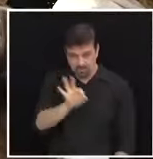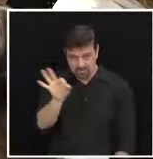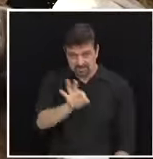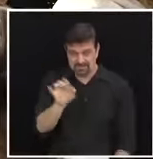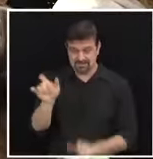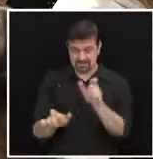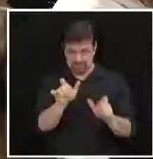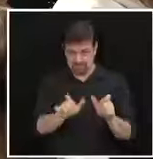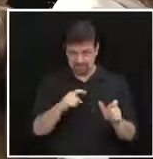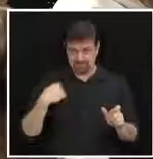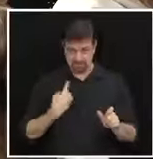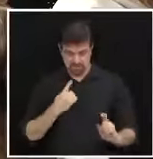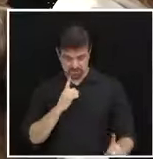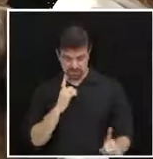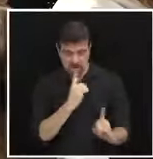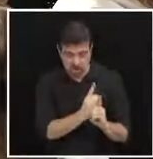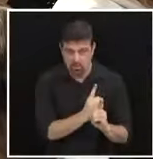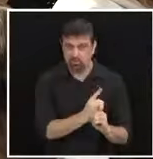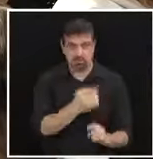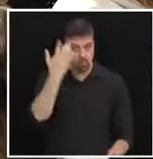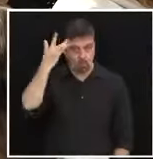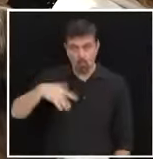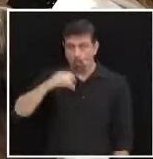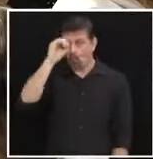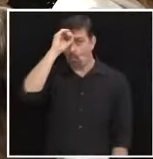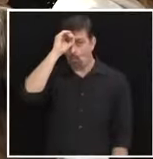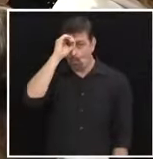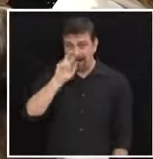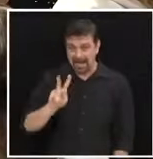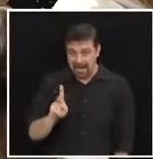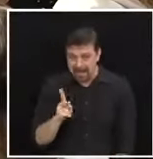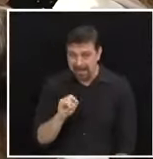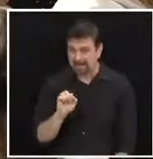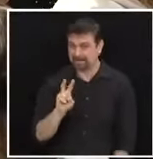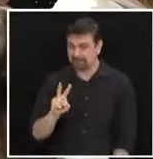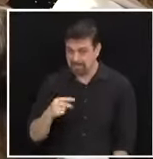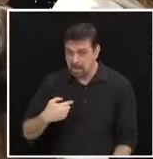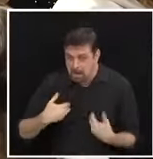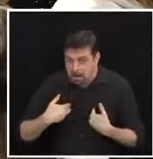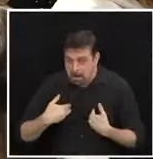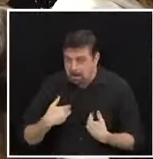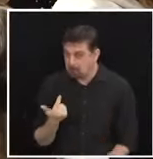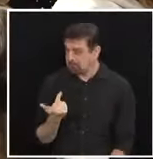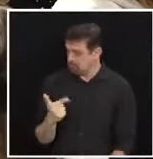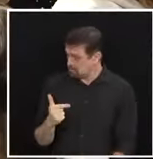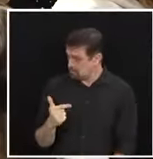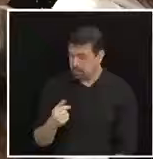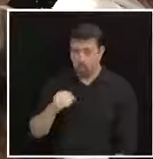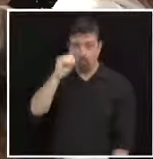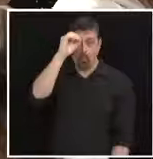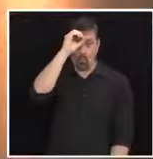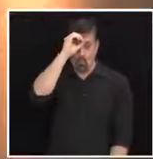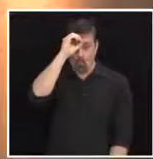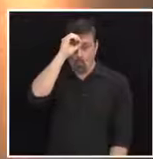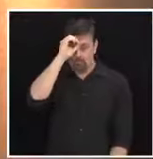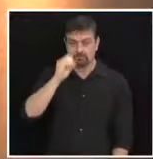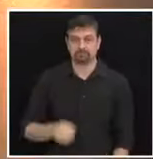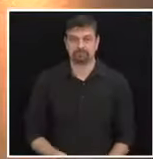gente detecta nas ruas não sabiam que eram portadores. É muito difícil algum caso que a pessoa já tem